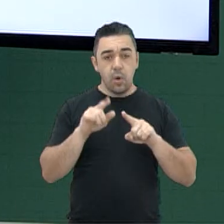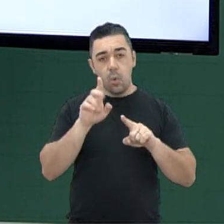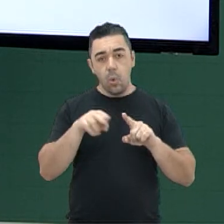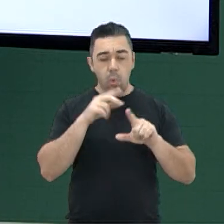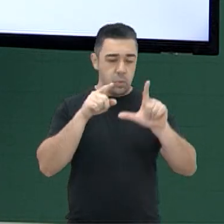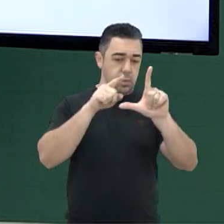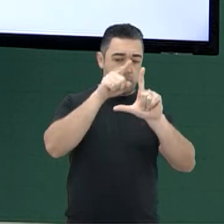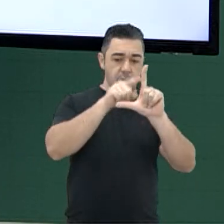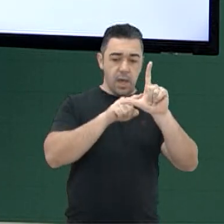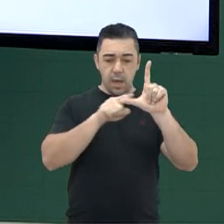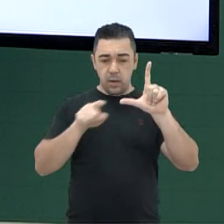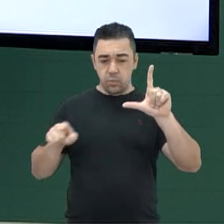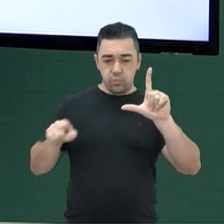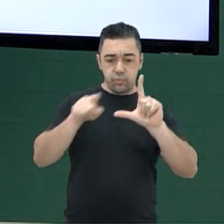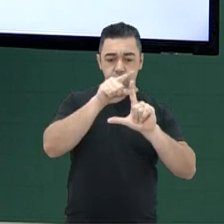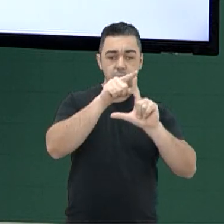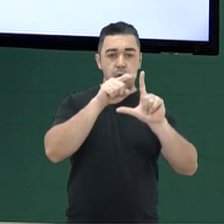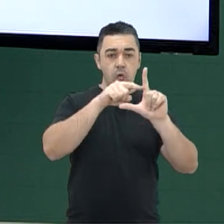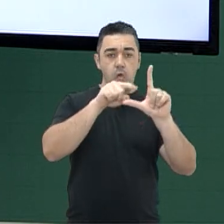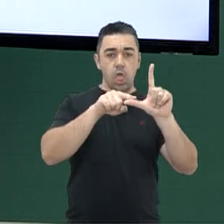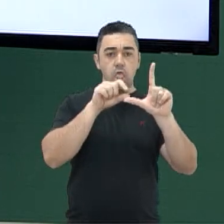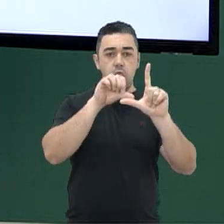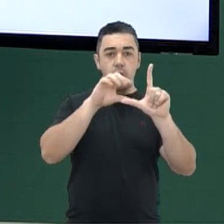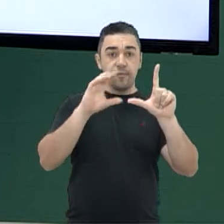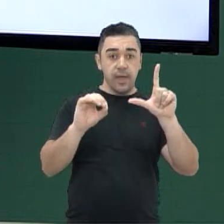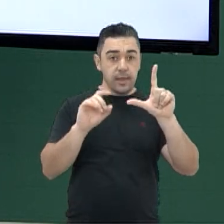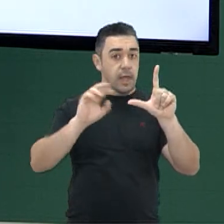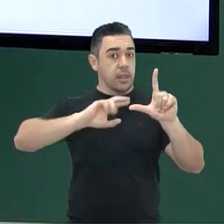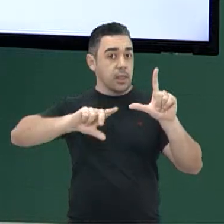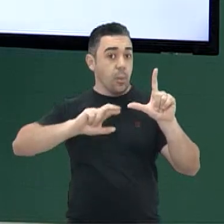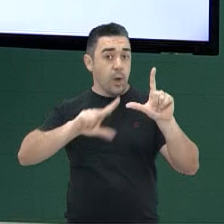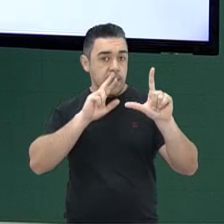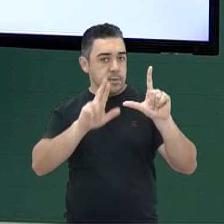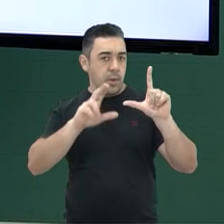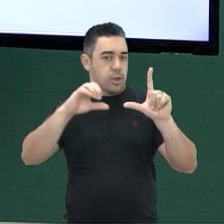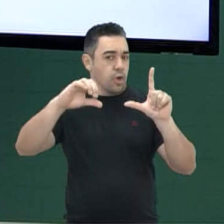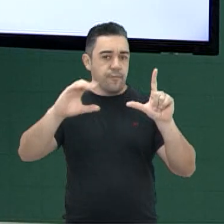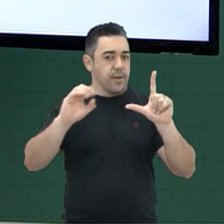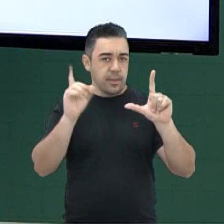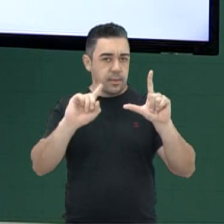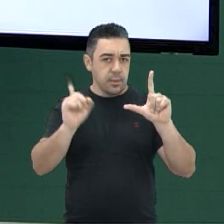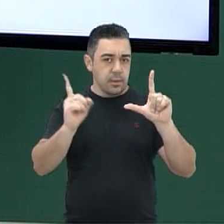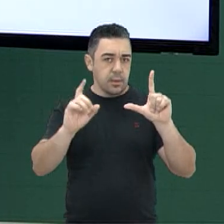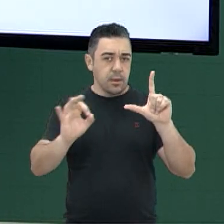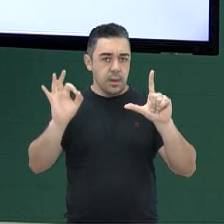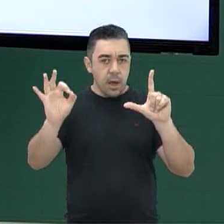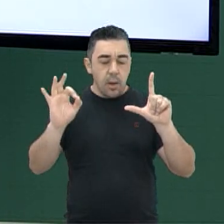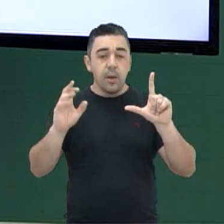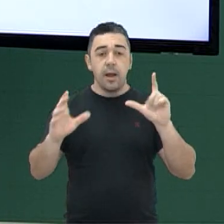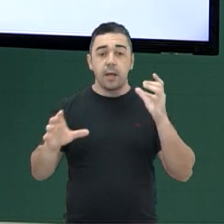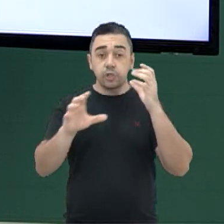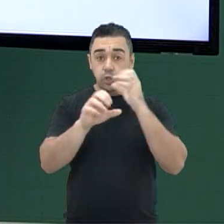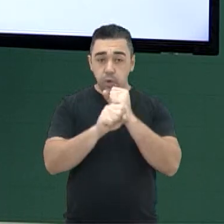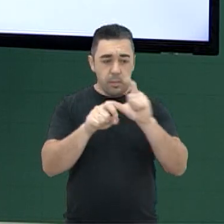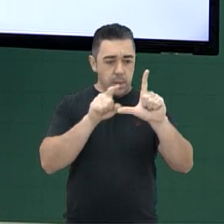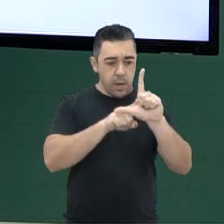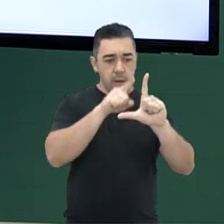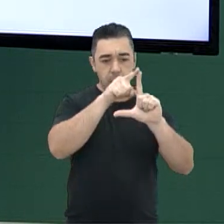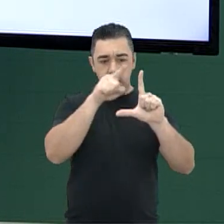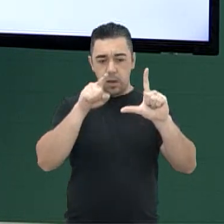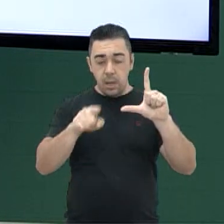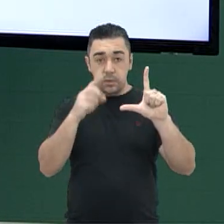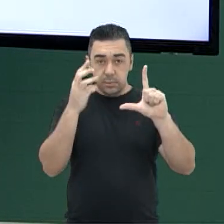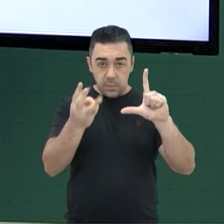90 graus e eu vou direto naquela resposta. E a resposta correta da soma dos ângulos internos de um triângulo será